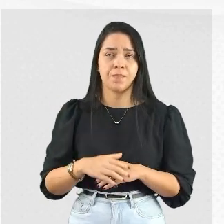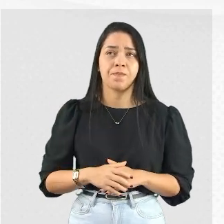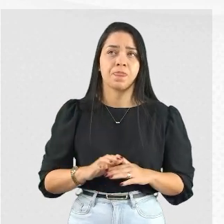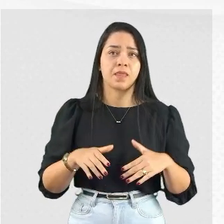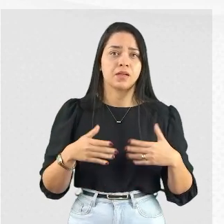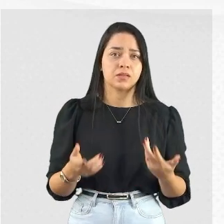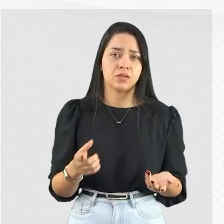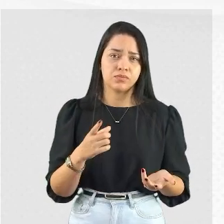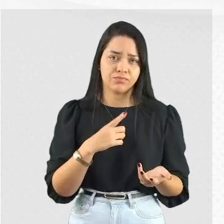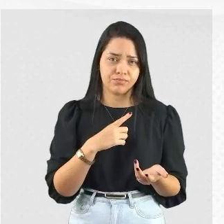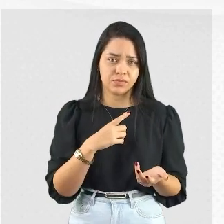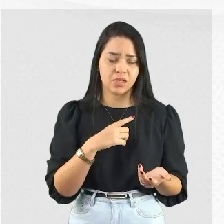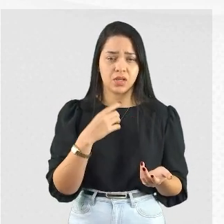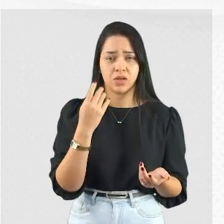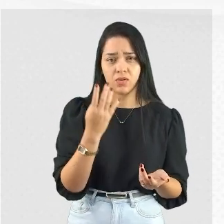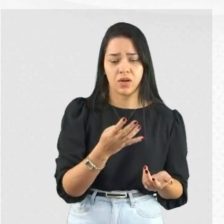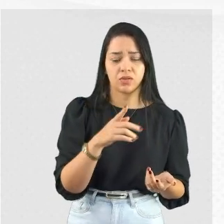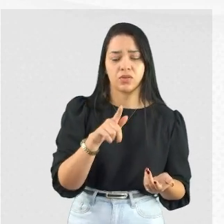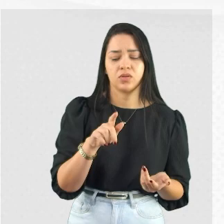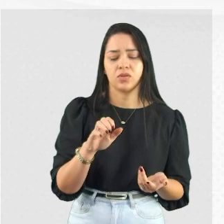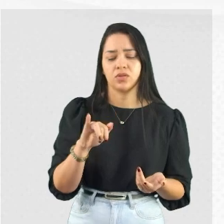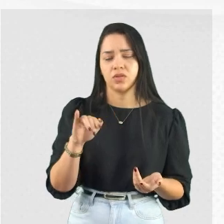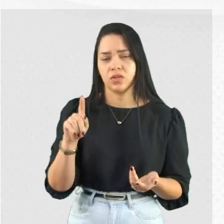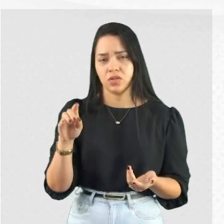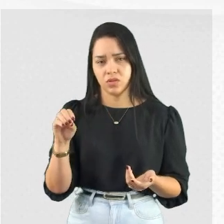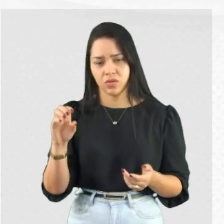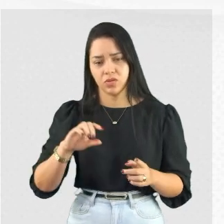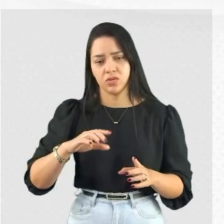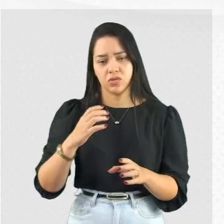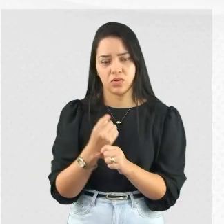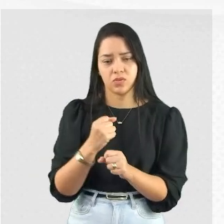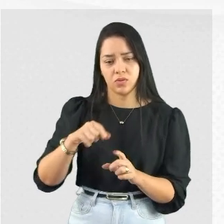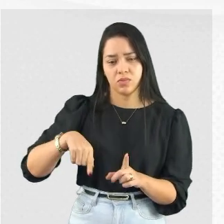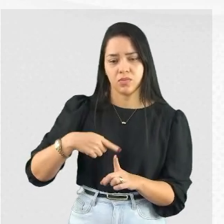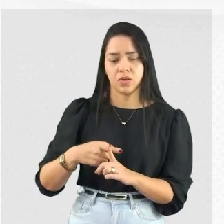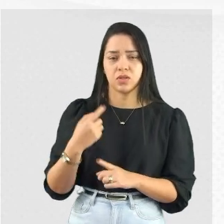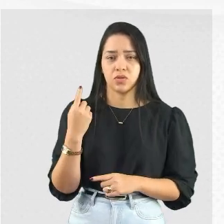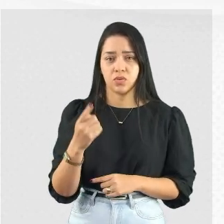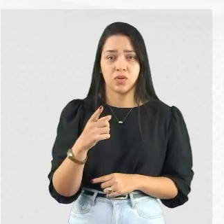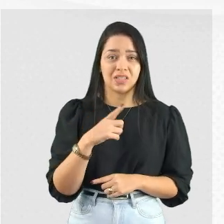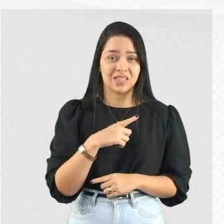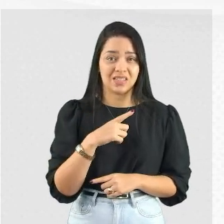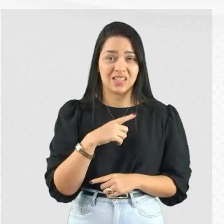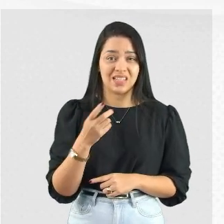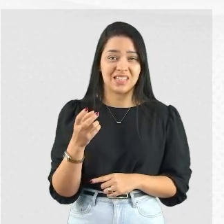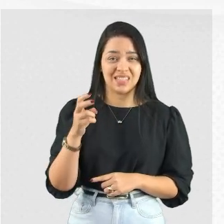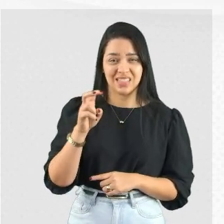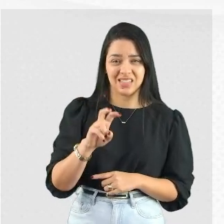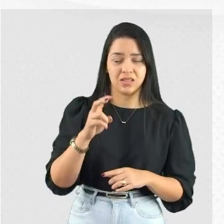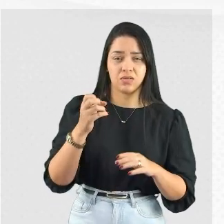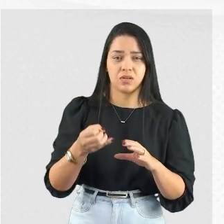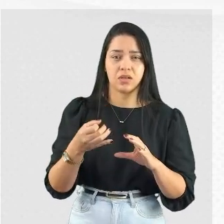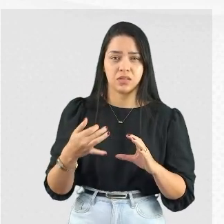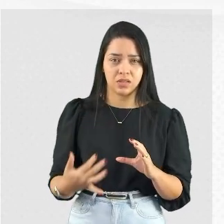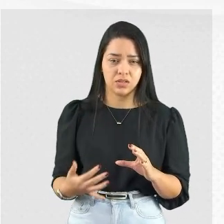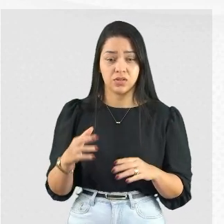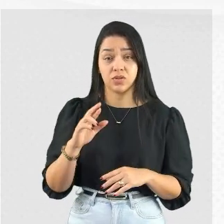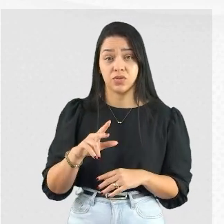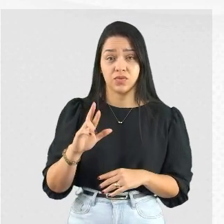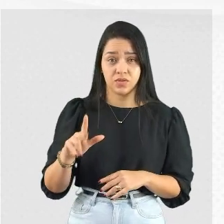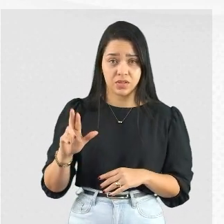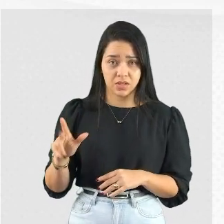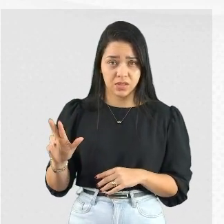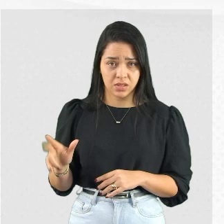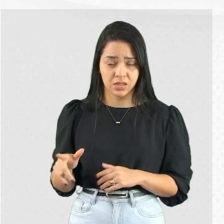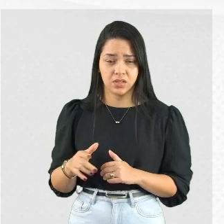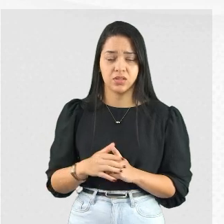aí eu tenho, no caso, 4 genótipos, né? Somando mais 1, então eu teria 5 características diferentes, tá?